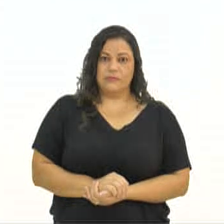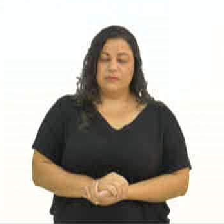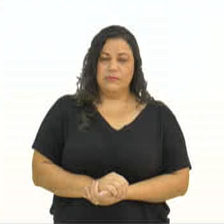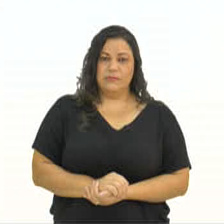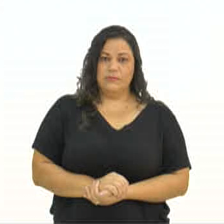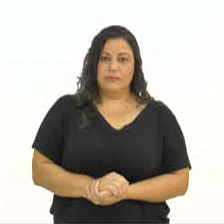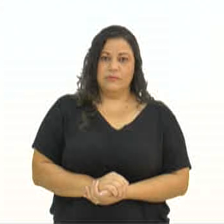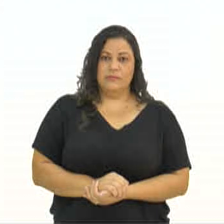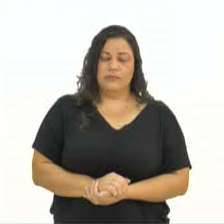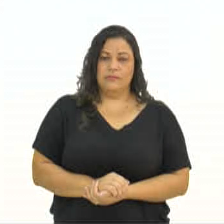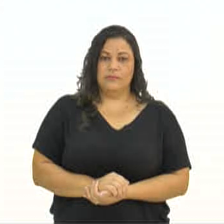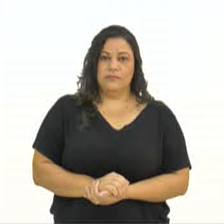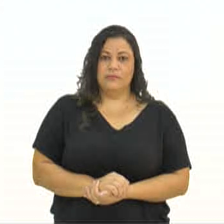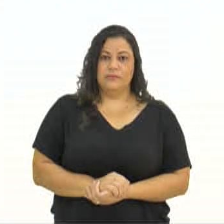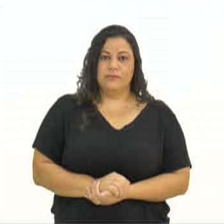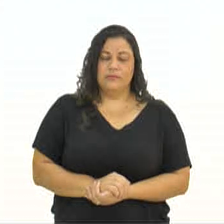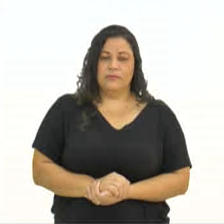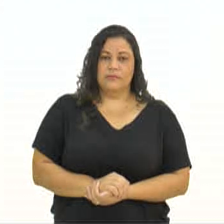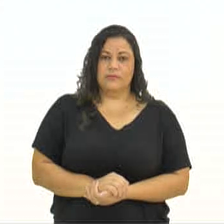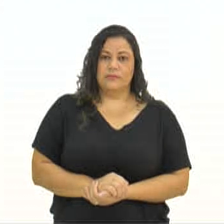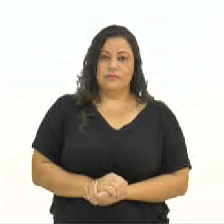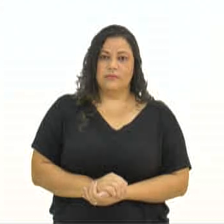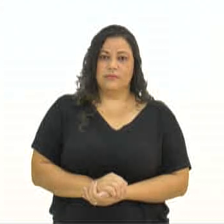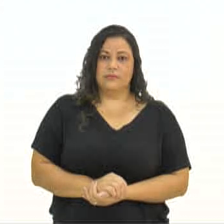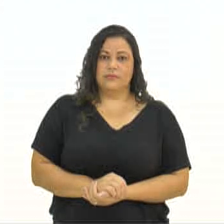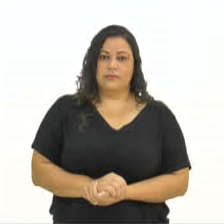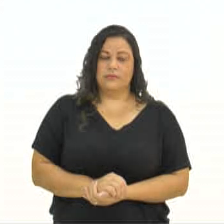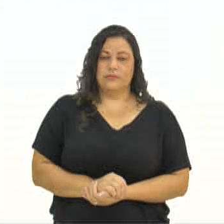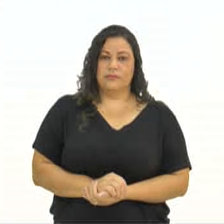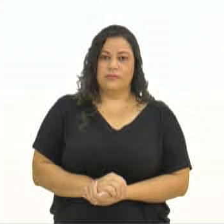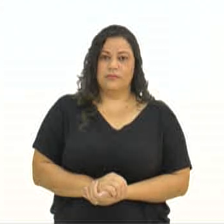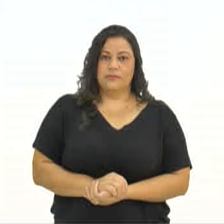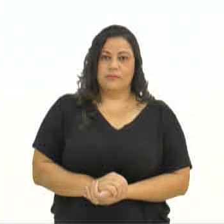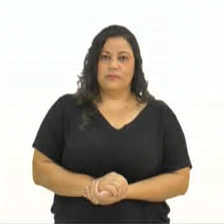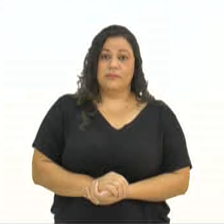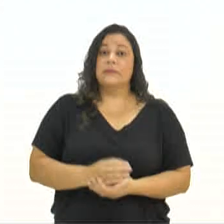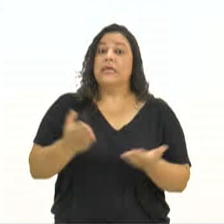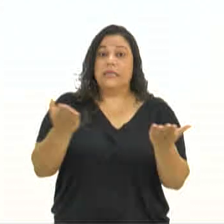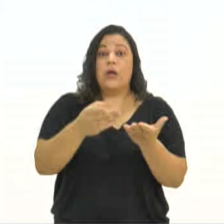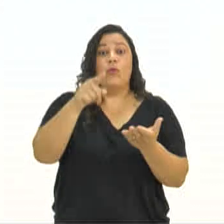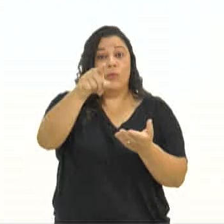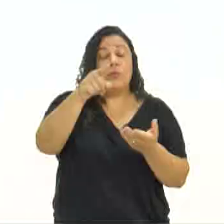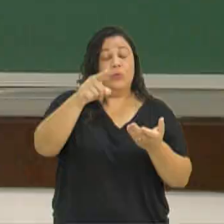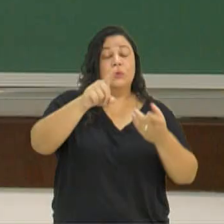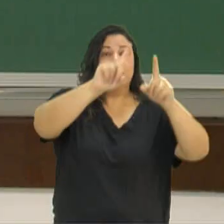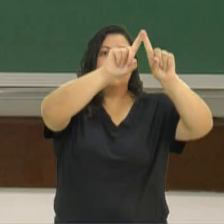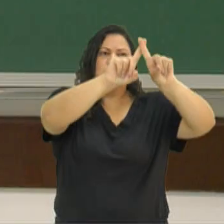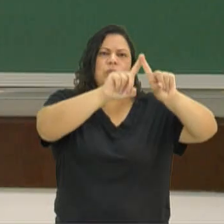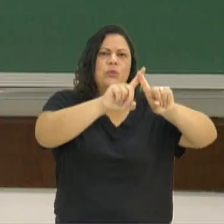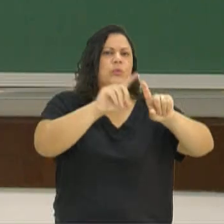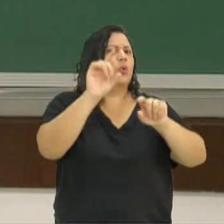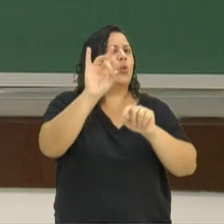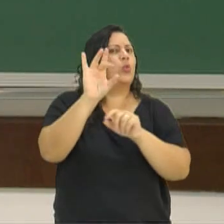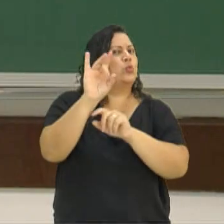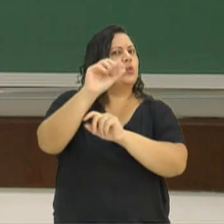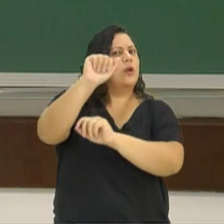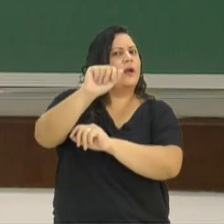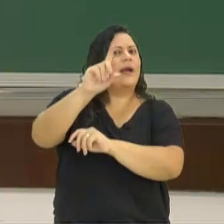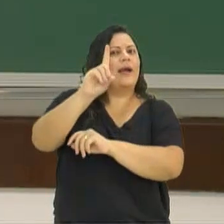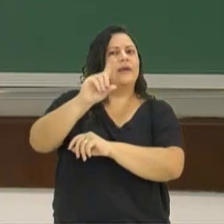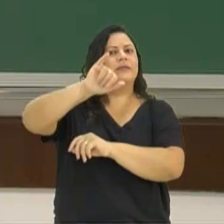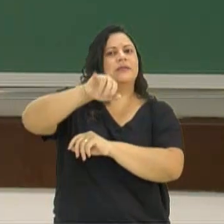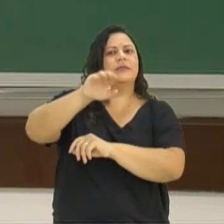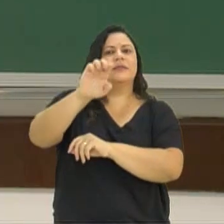de caráter e de personalidade de la chica presentes en el texto. Então, vocês só vão marcar os adjetivos que têm a ver com